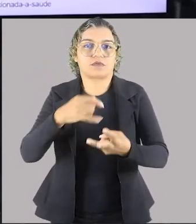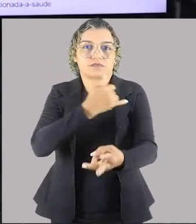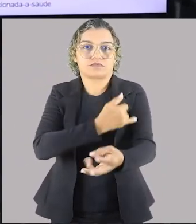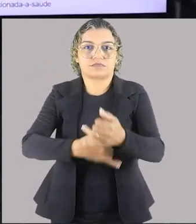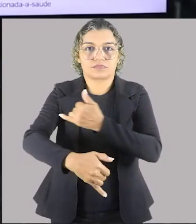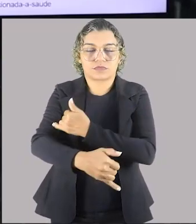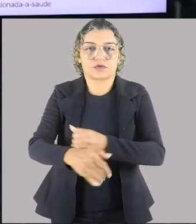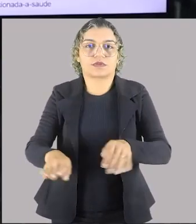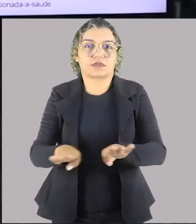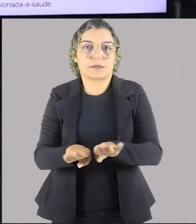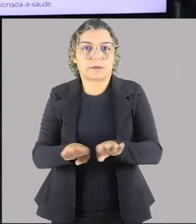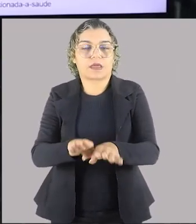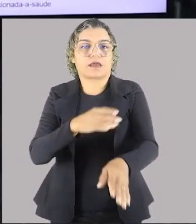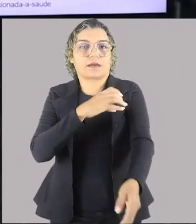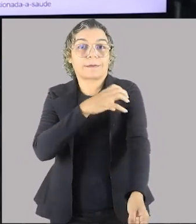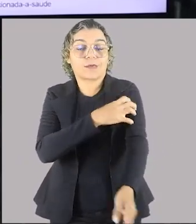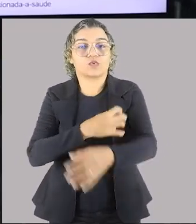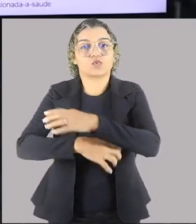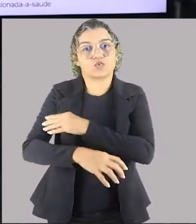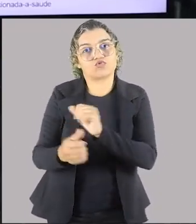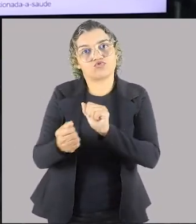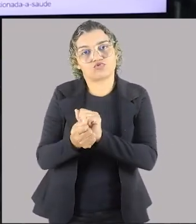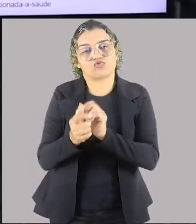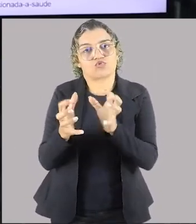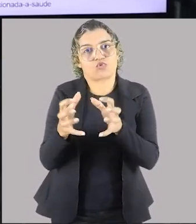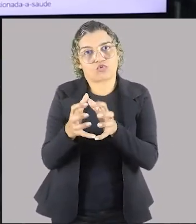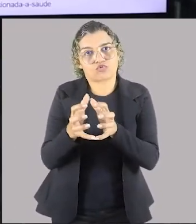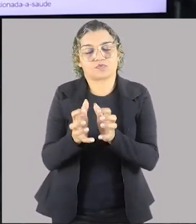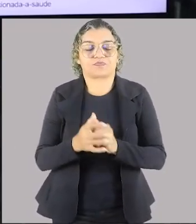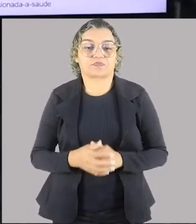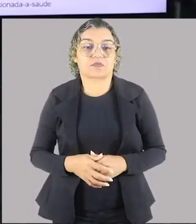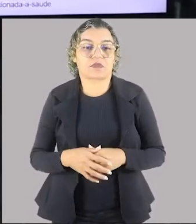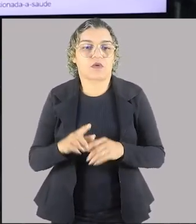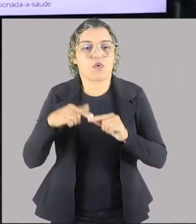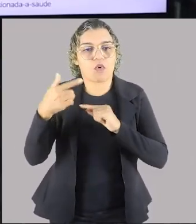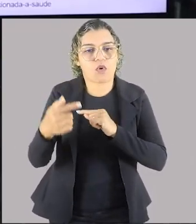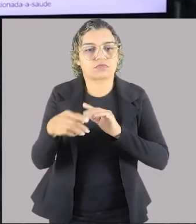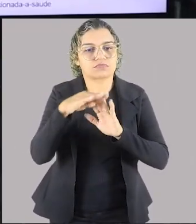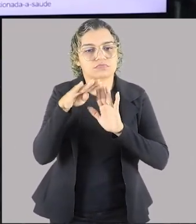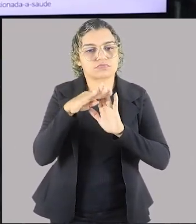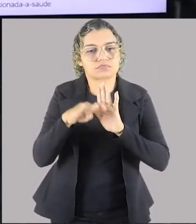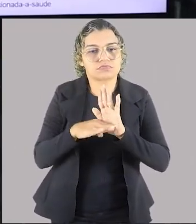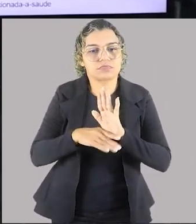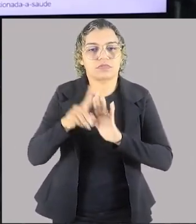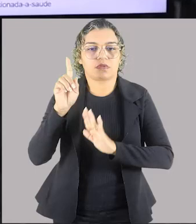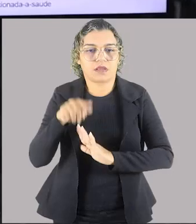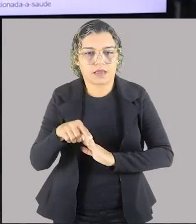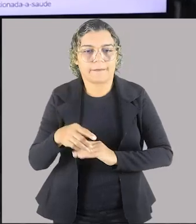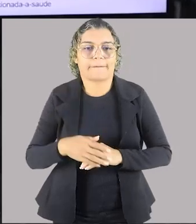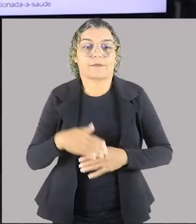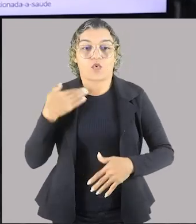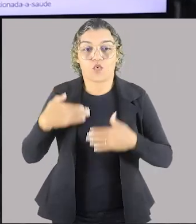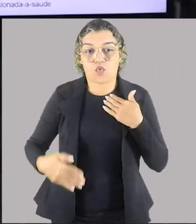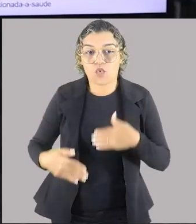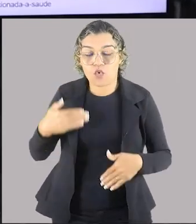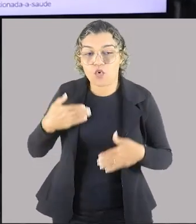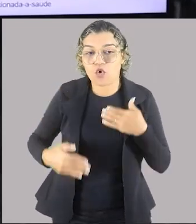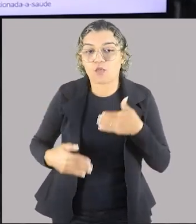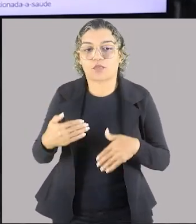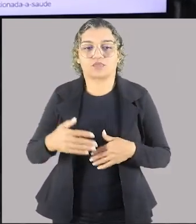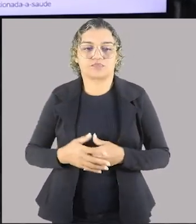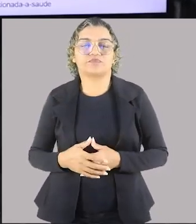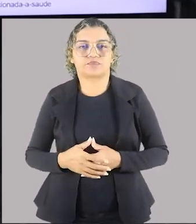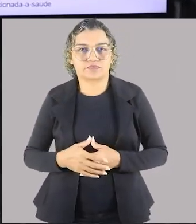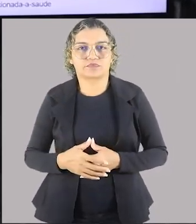a musculatura, certo? Um outro componente da aptidão física relacionada à saúde é a composição corporal. A